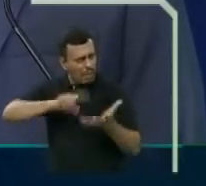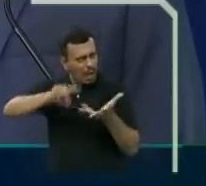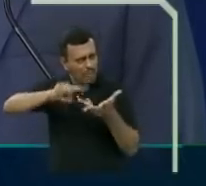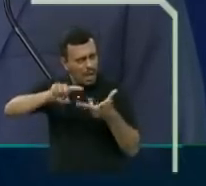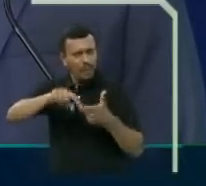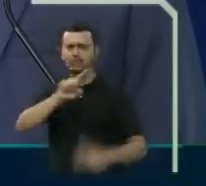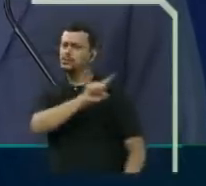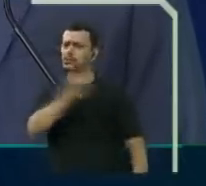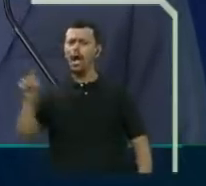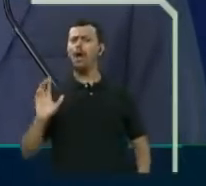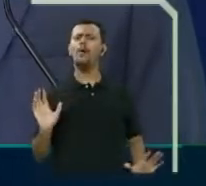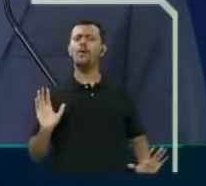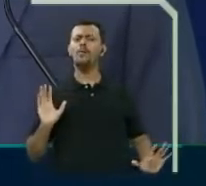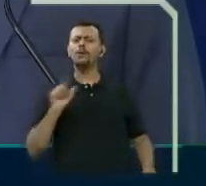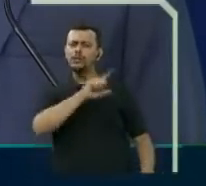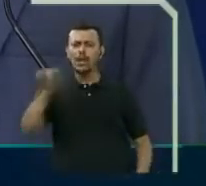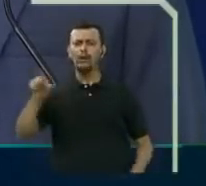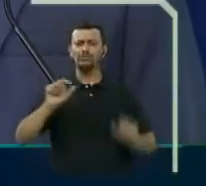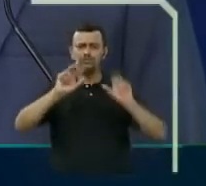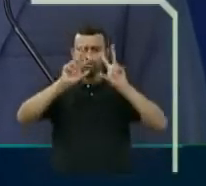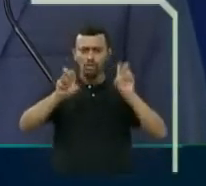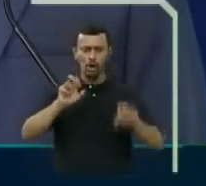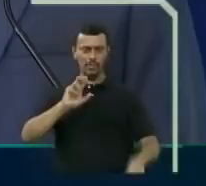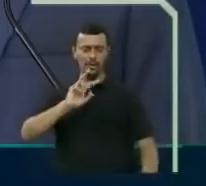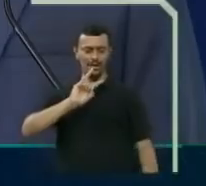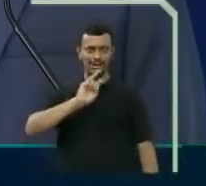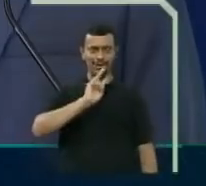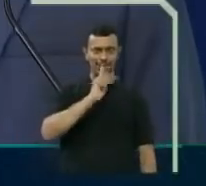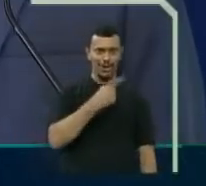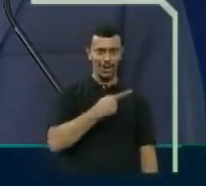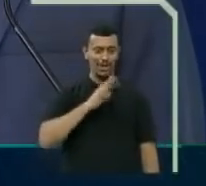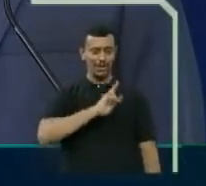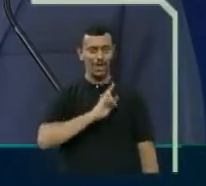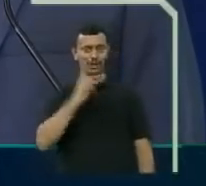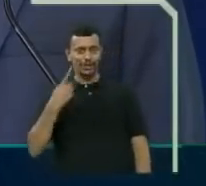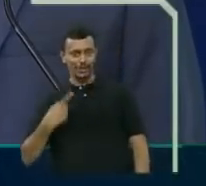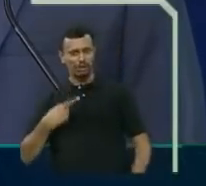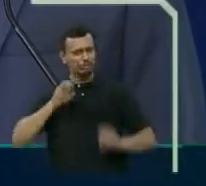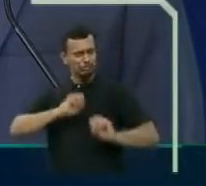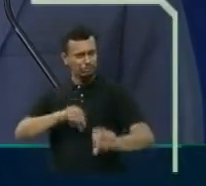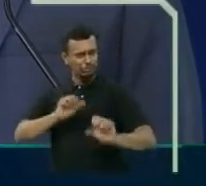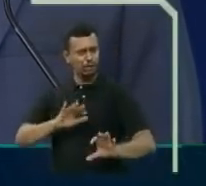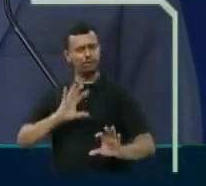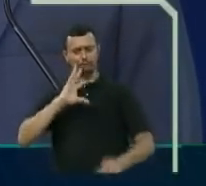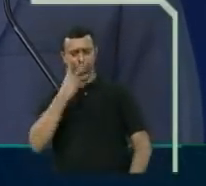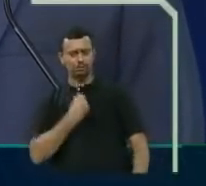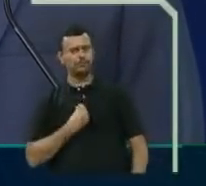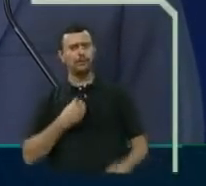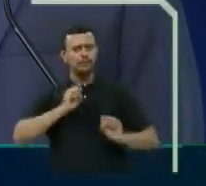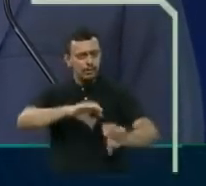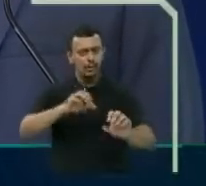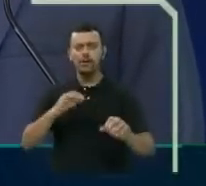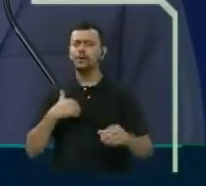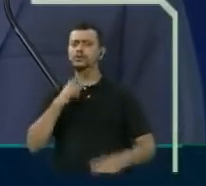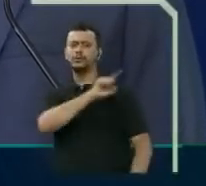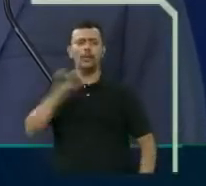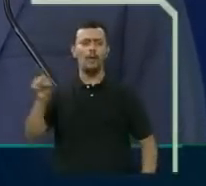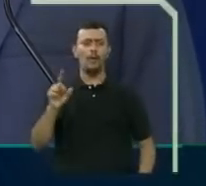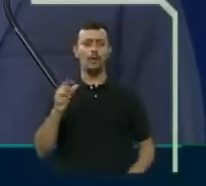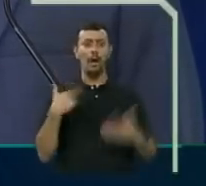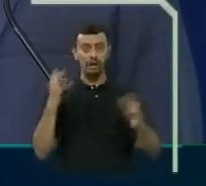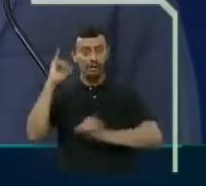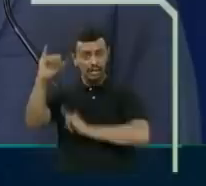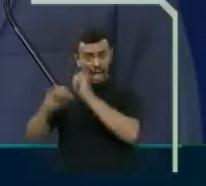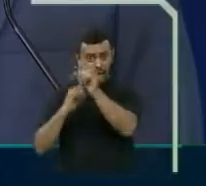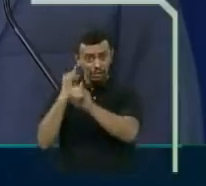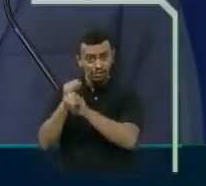não a essa questão da ideologia de gênero. E muito pelo contrário do que a senhora disse, os movimentos na internet são favoráveis ao nosso